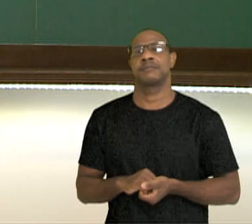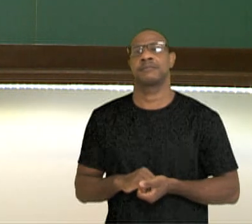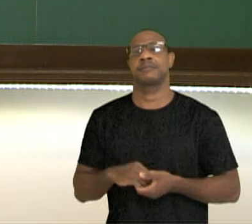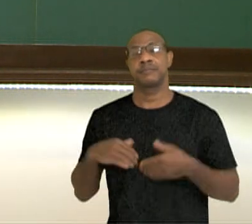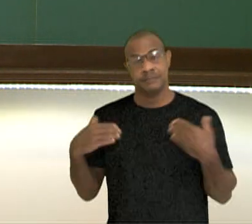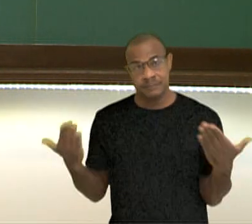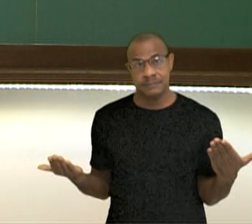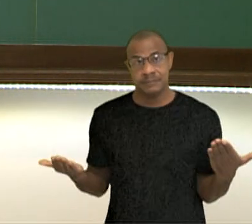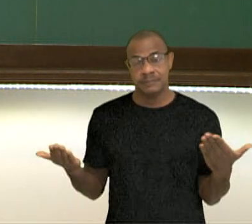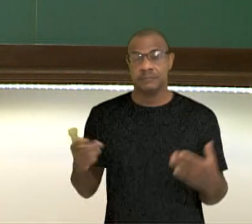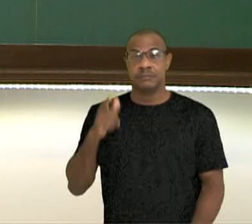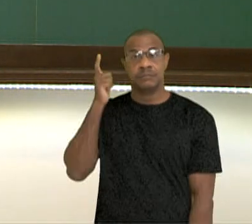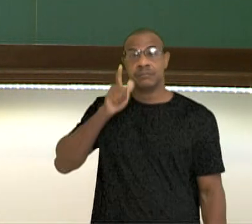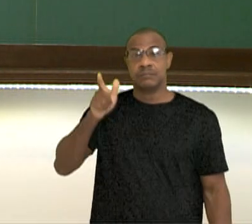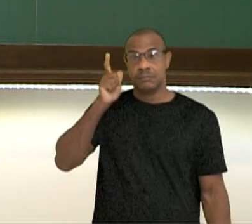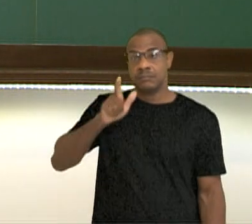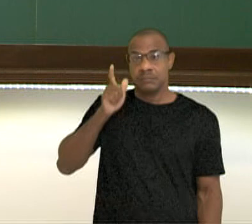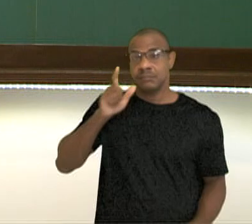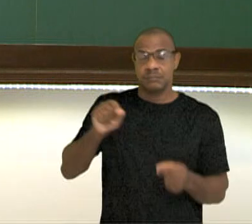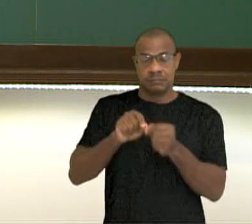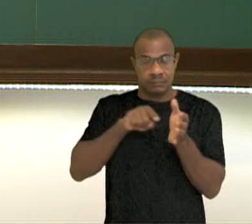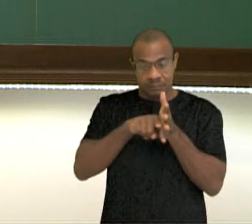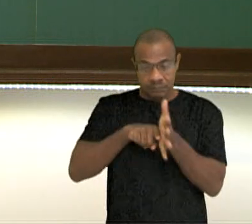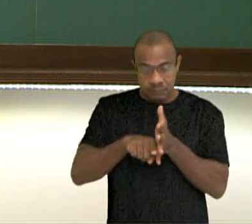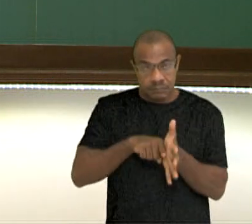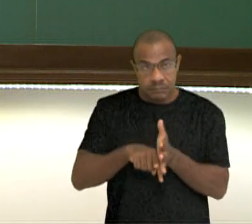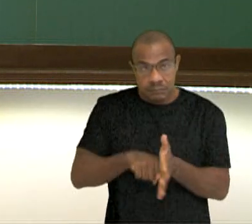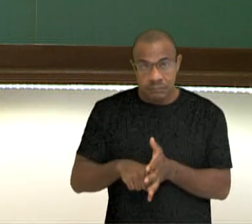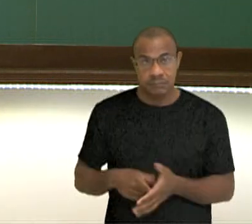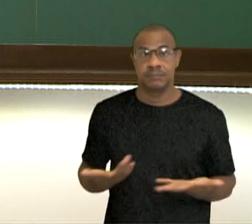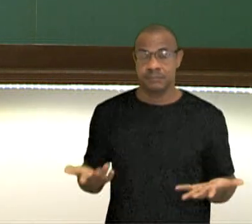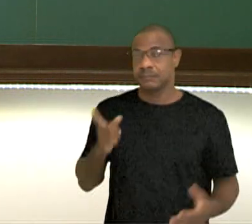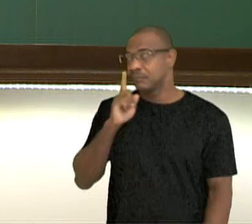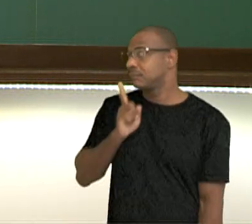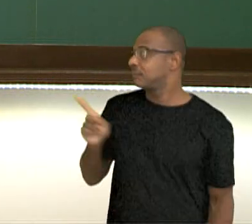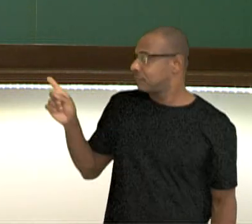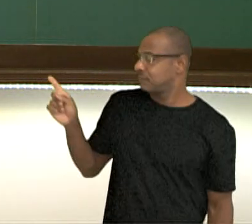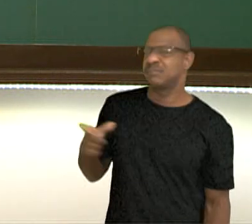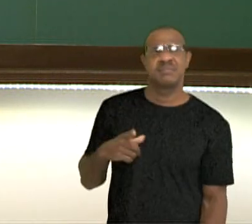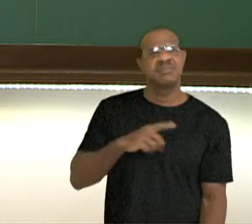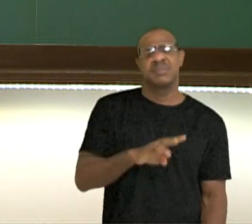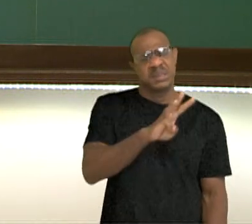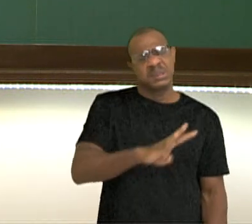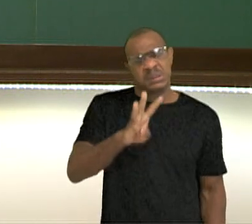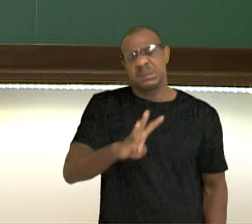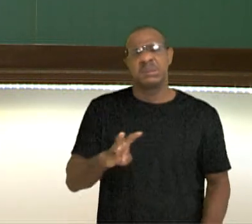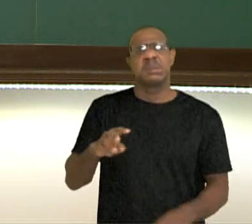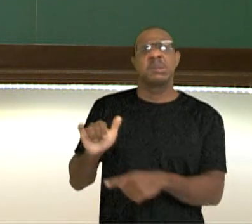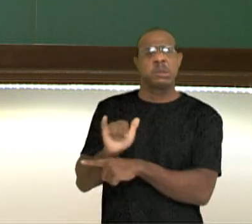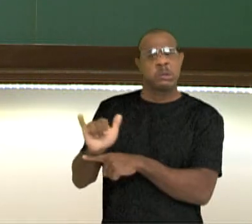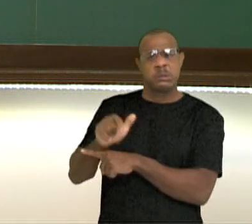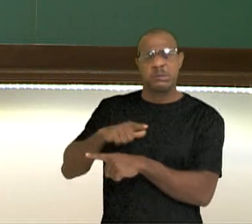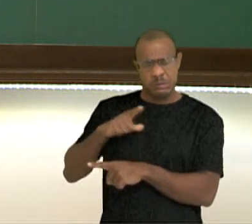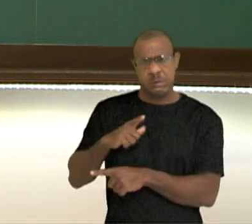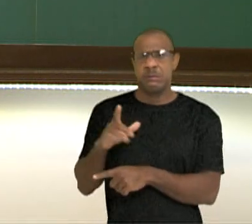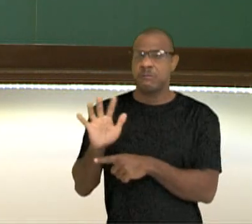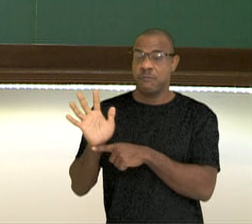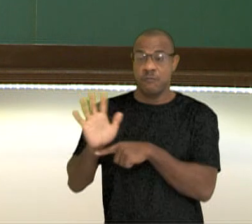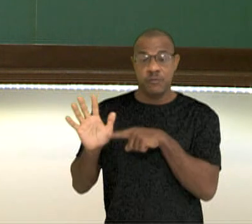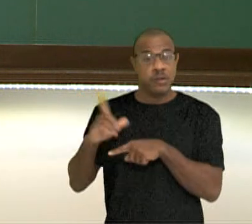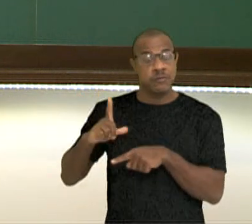E aí, galera, conseguiram fazer a pesquisa? Como eu disse, na web, no YouTube, existem vídeos que